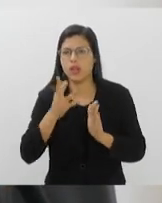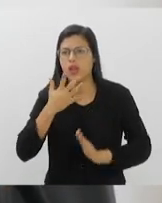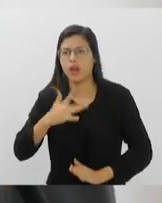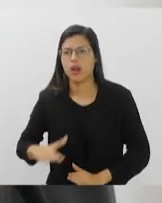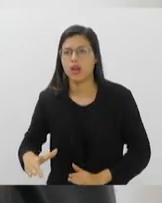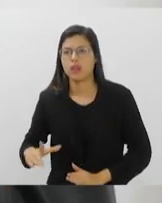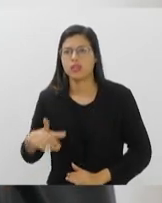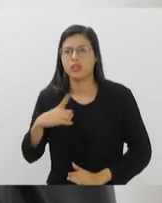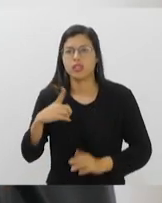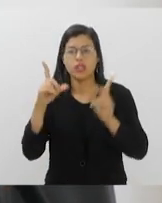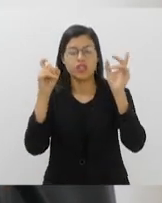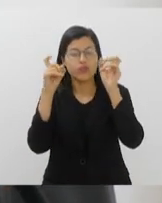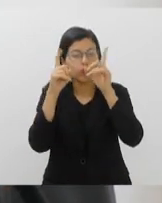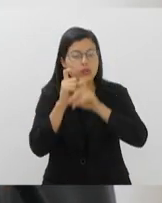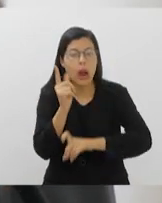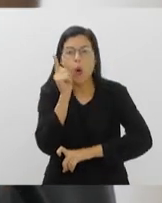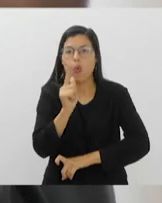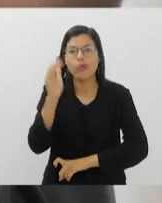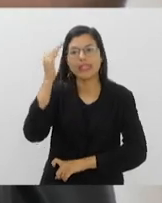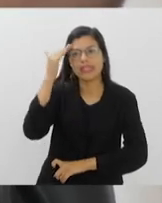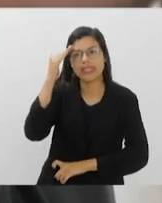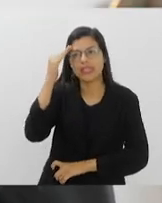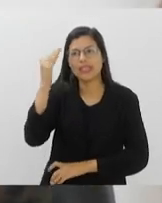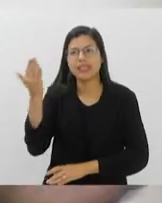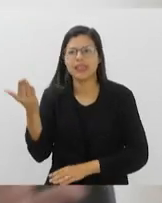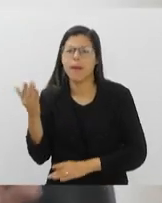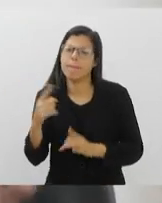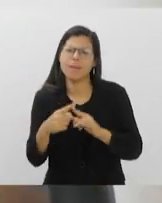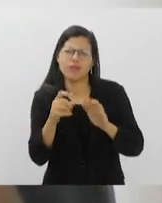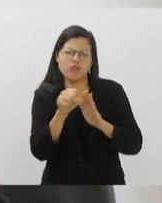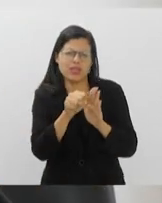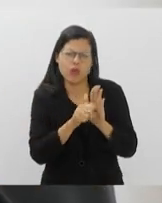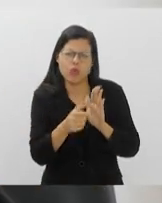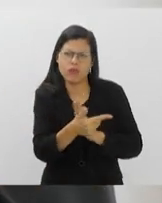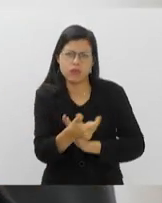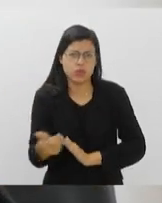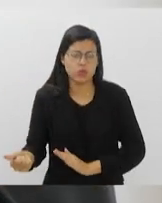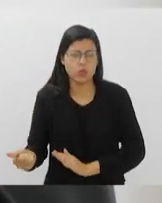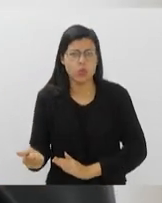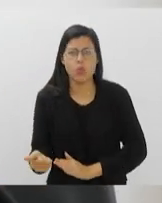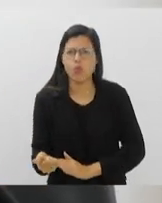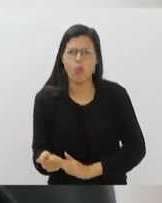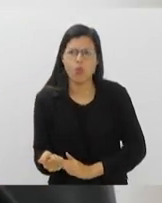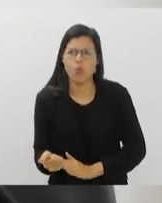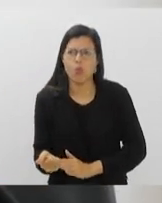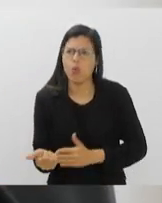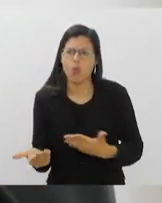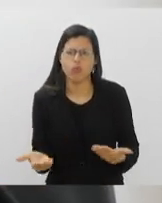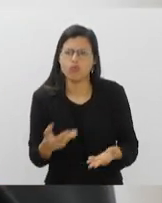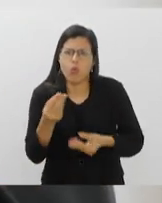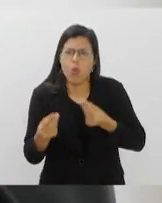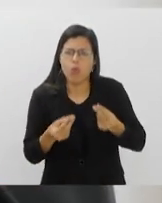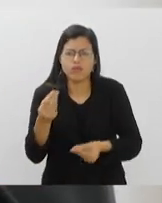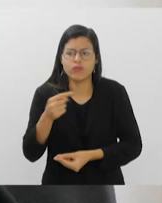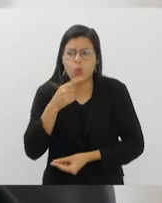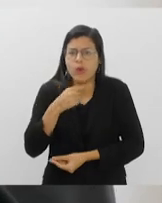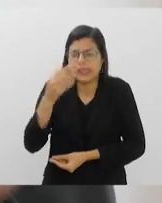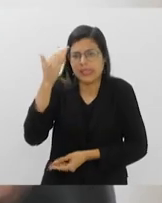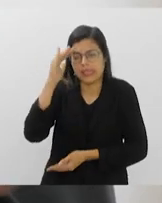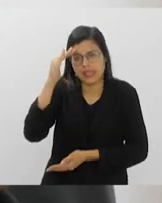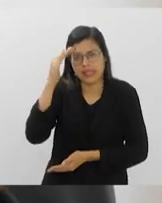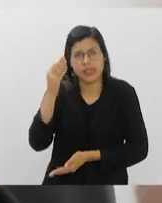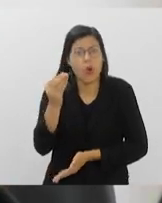tinham dificuldade de entender isso nós estamos no século XXI não tem mais motivo para não entender isso é